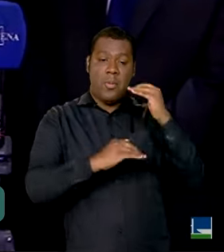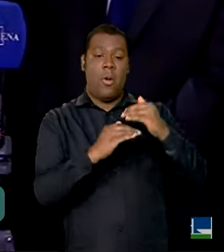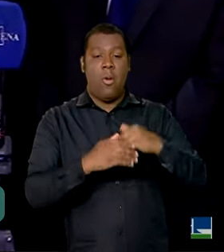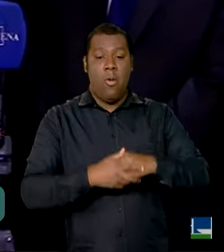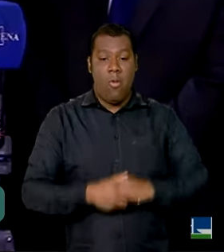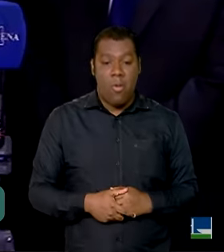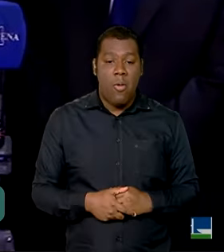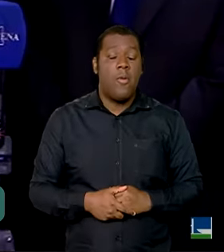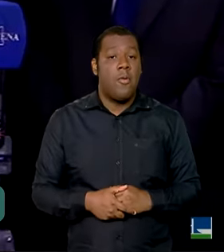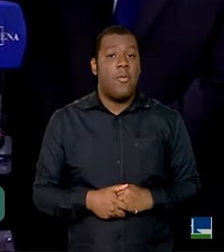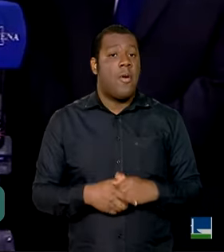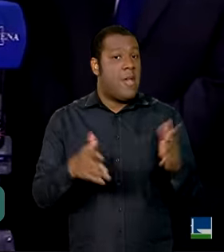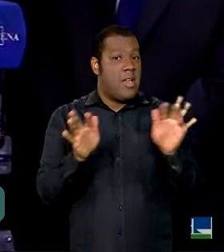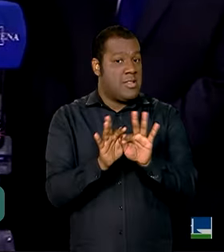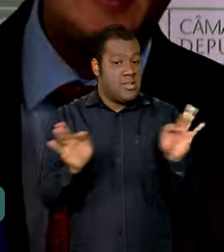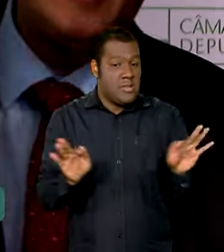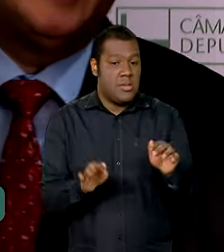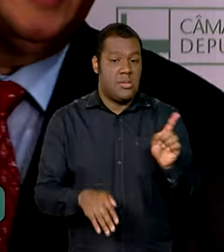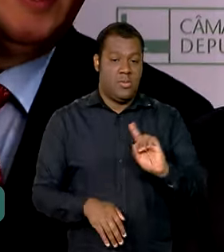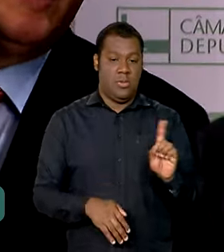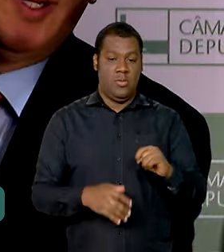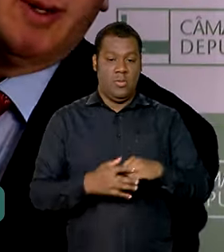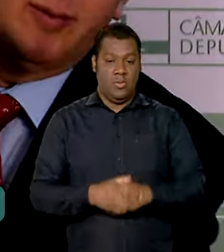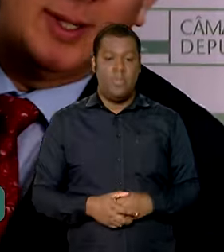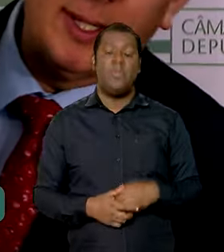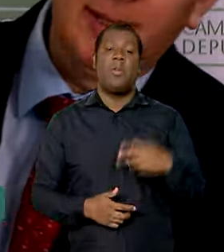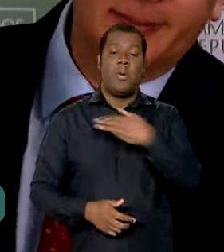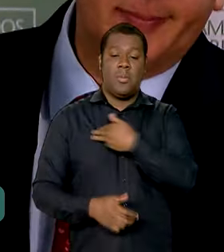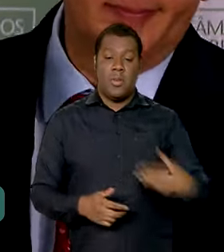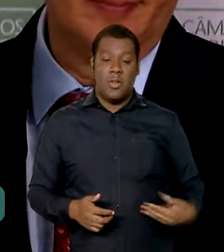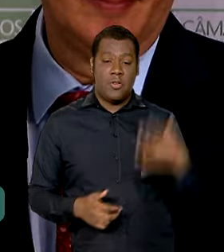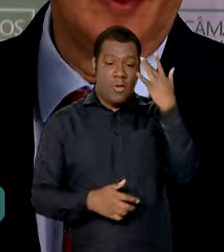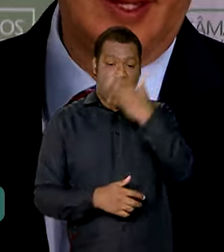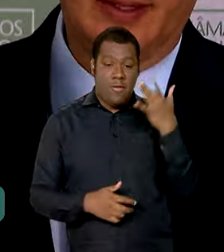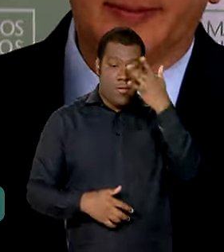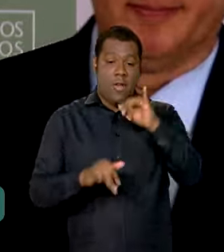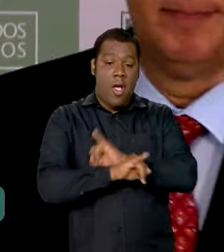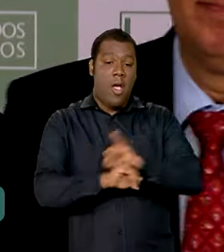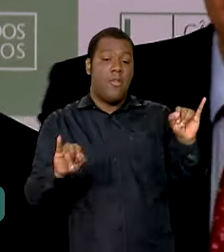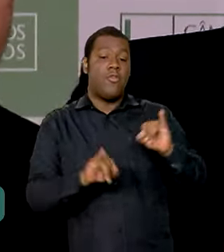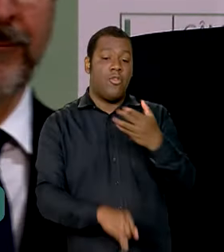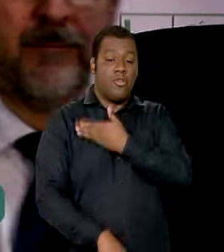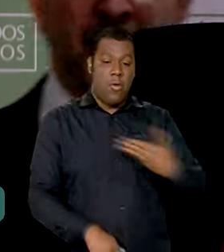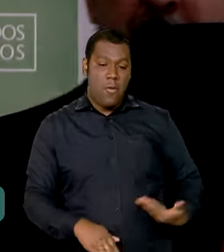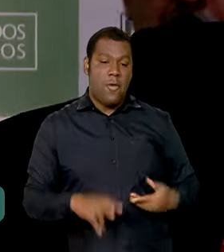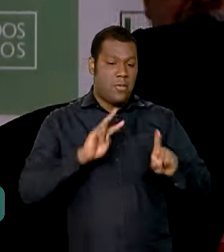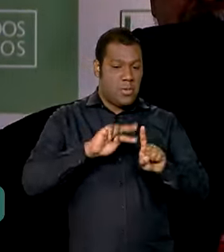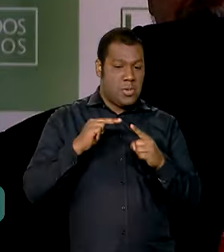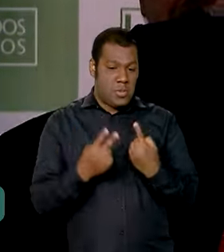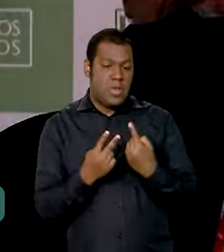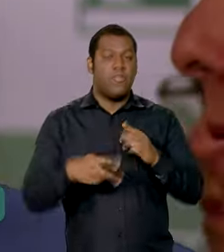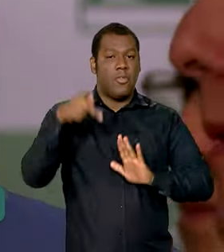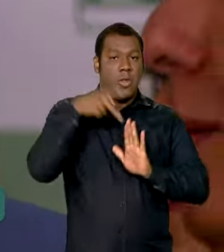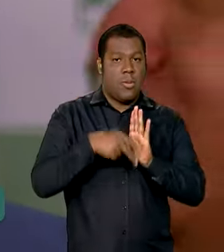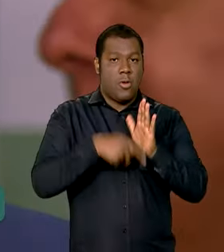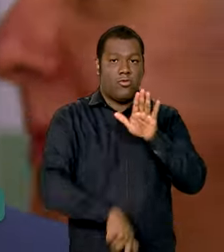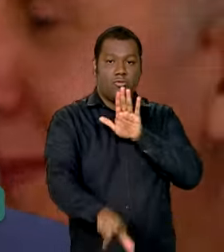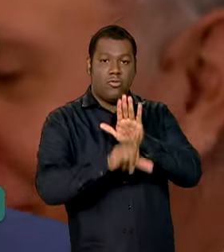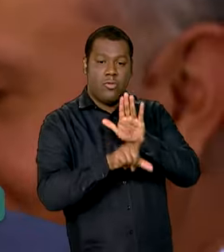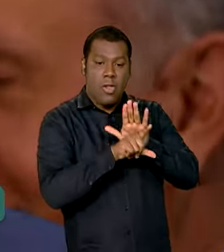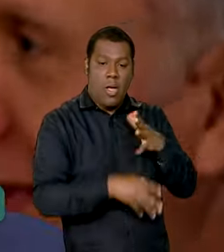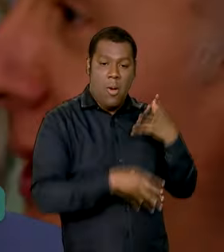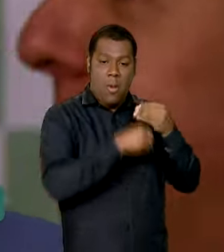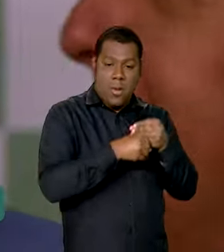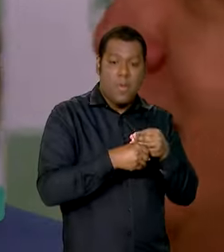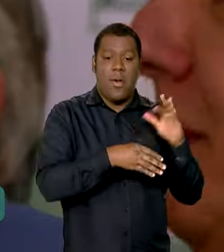trata de pouca coisa que está se fazendo aqui. Segundo Haddad, o governo está confiante e a expectativa é que o projeto de lei complementar